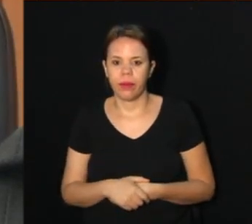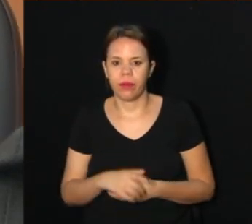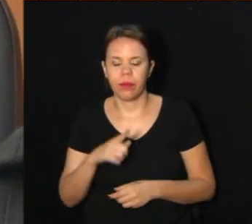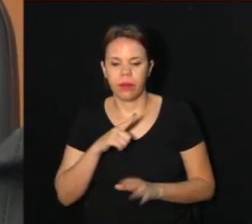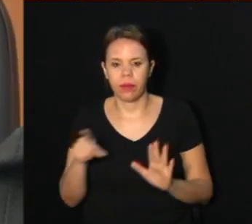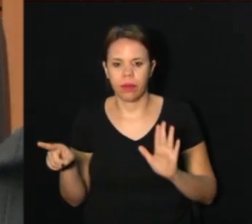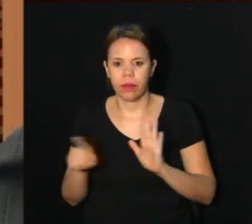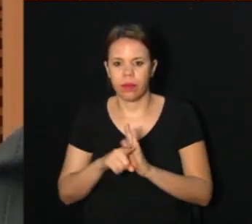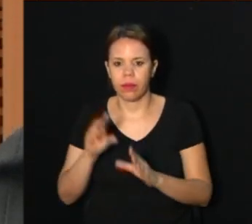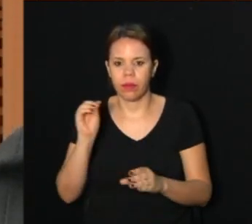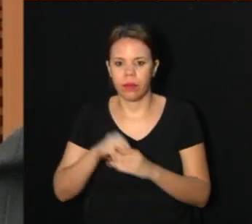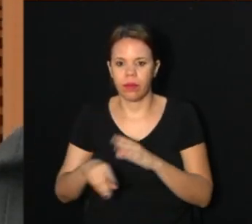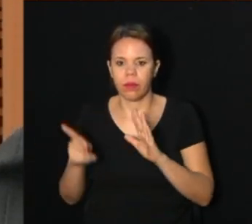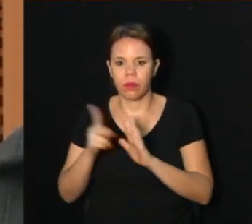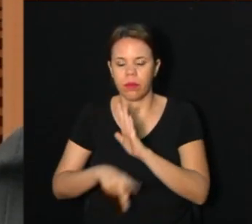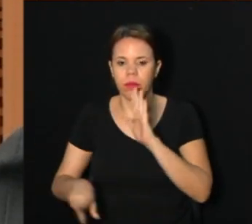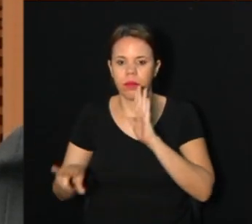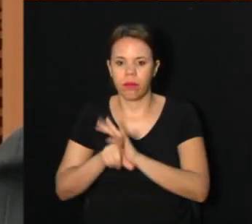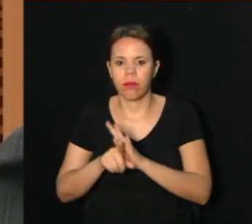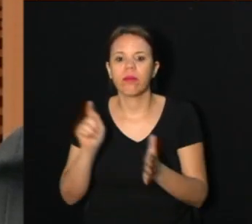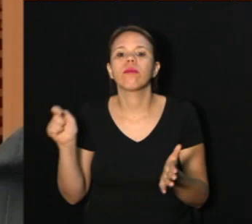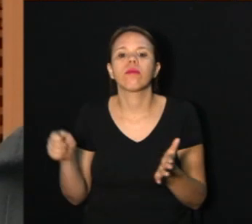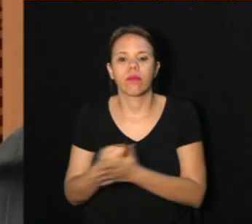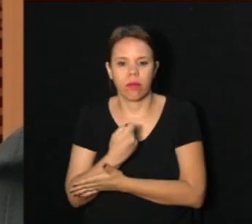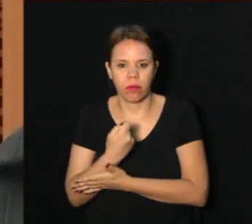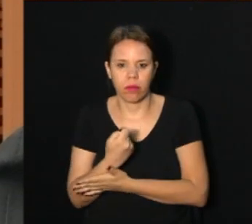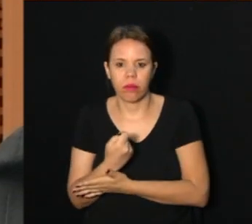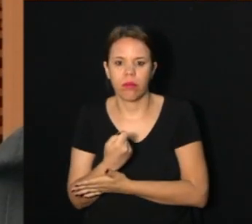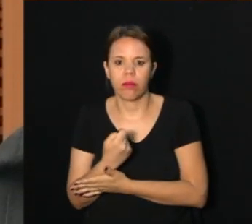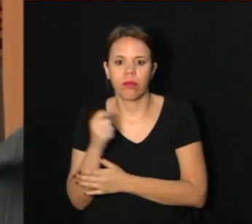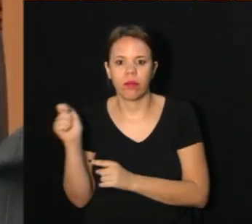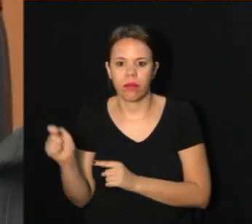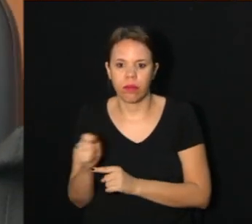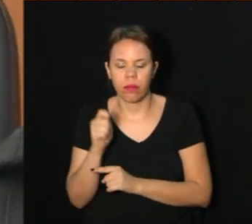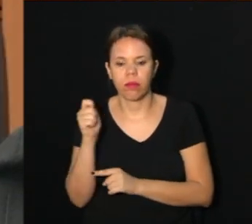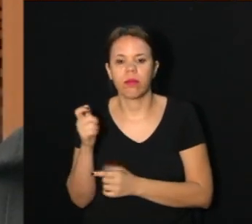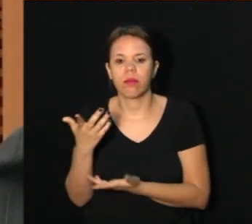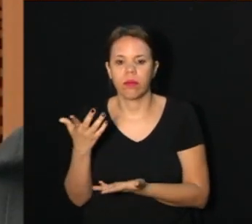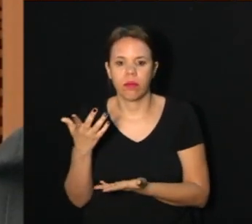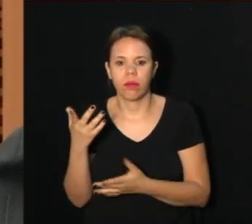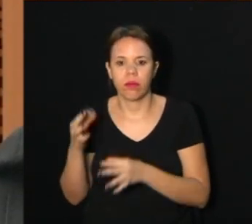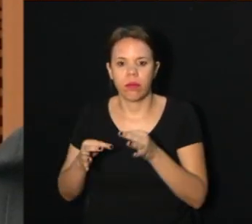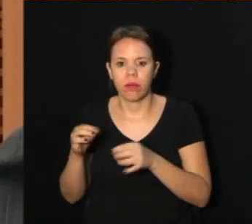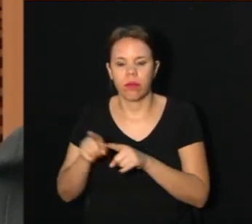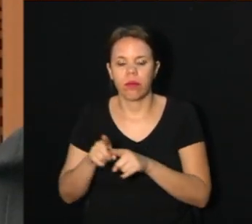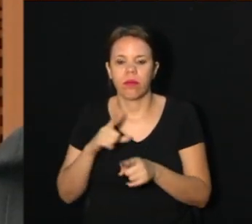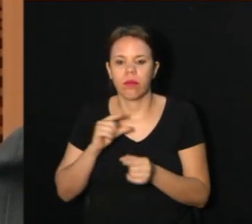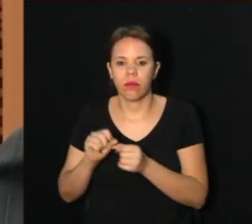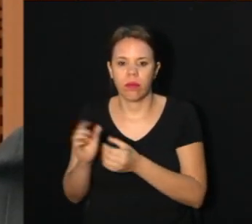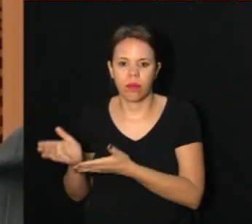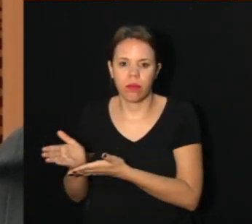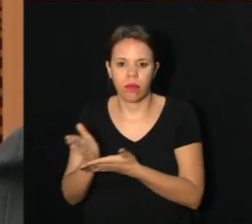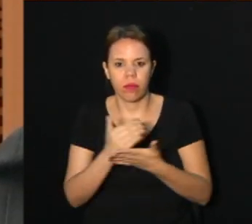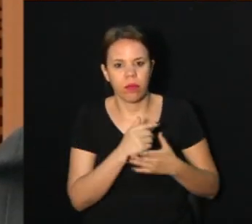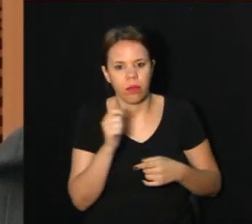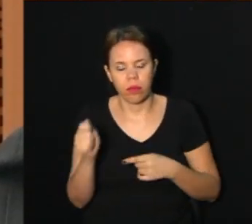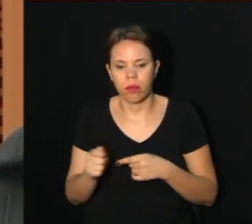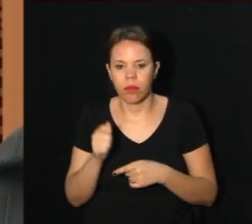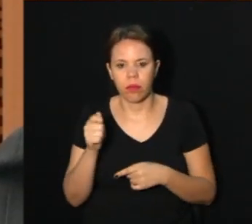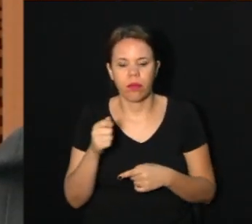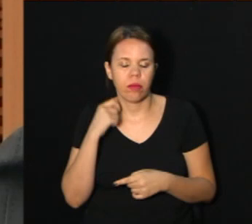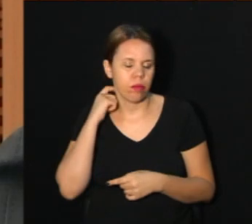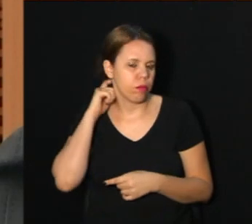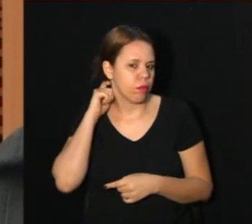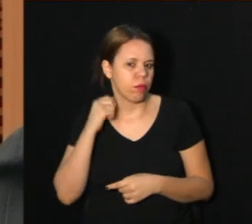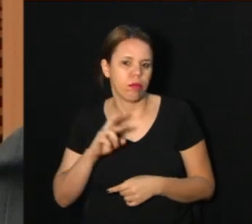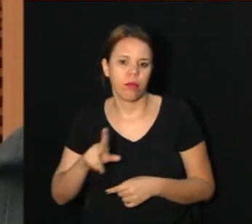dentro do projeto de lei que autoriza a Associação dos Procuradores a fazer o rateio. A Associação dos Procuradores não é